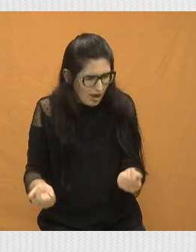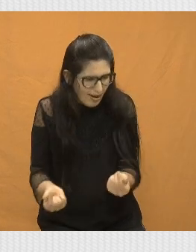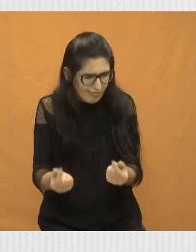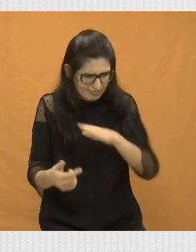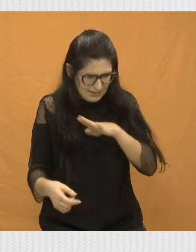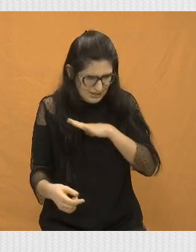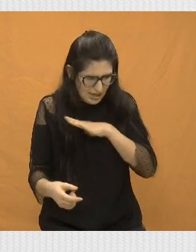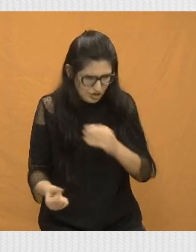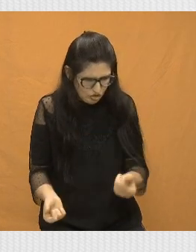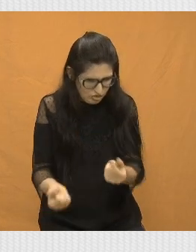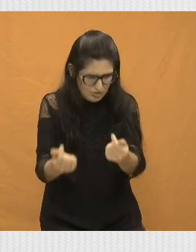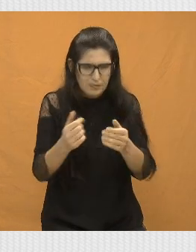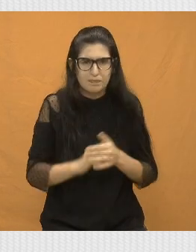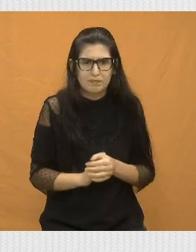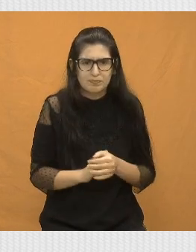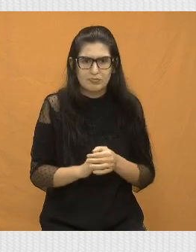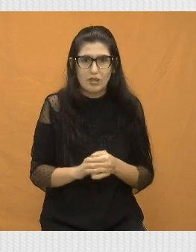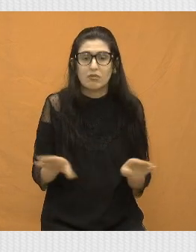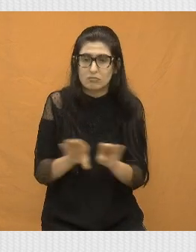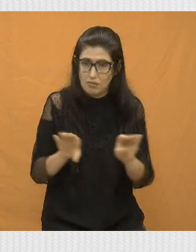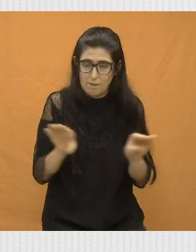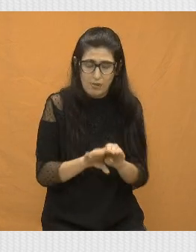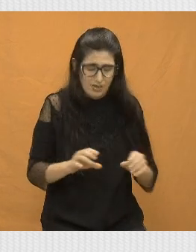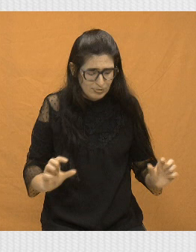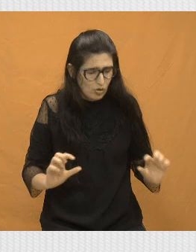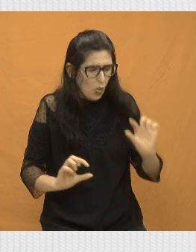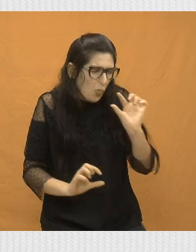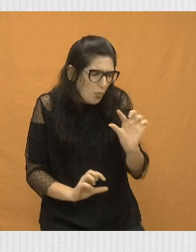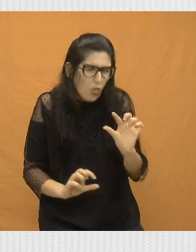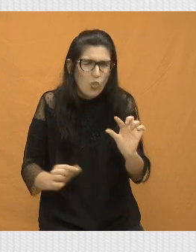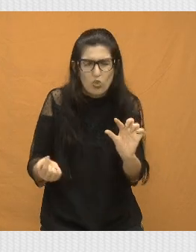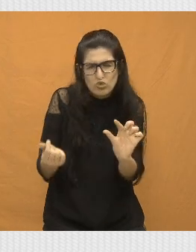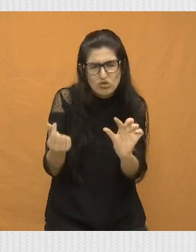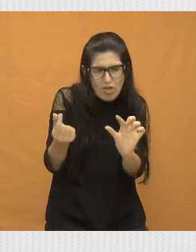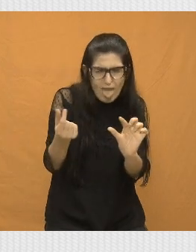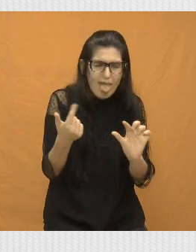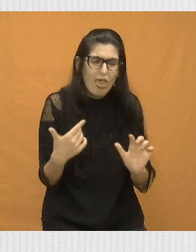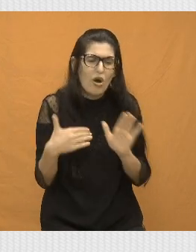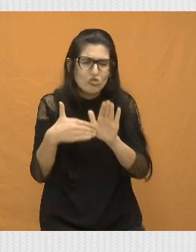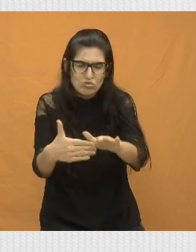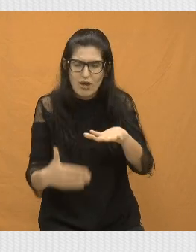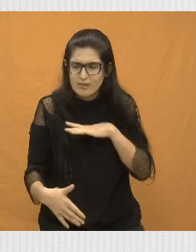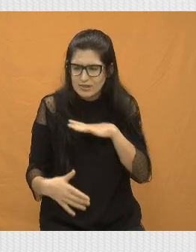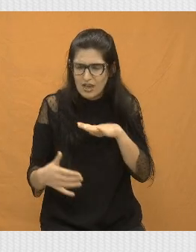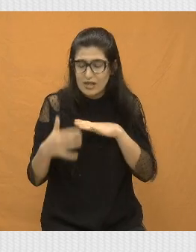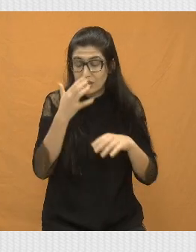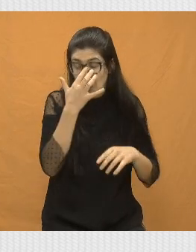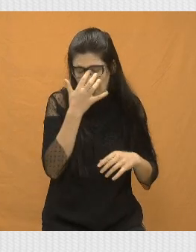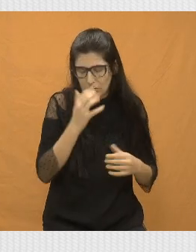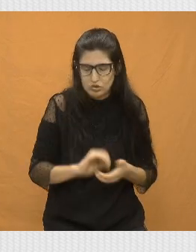com a receita de capital, que também foi baixa. Não teria como você ter uma despesa de